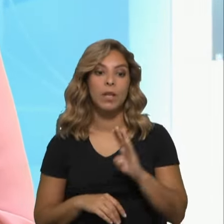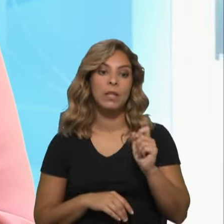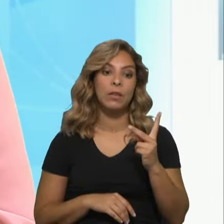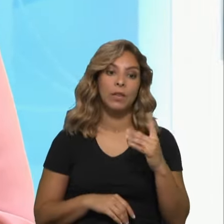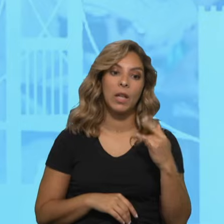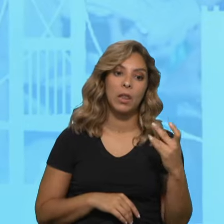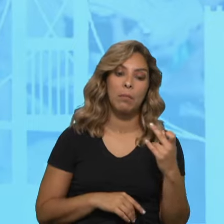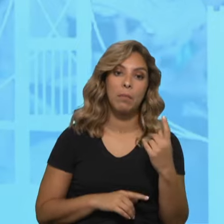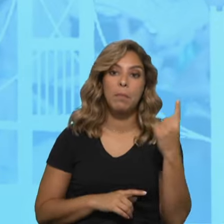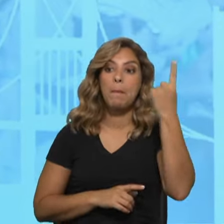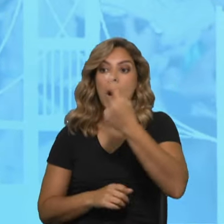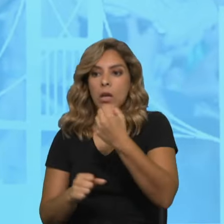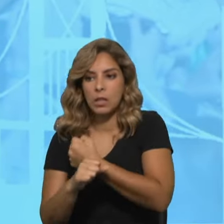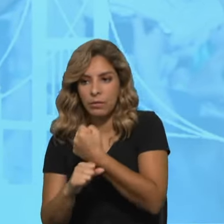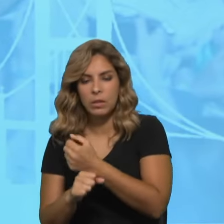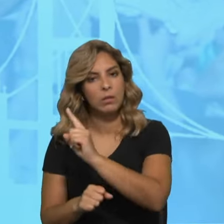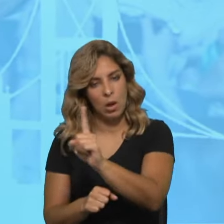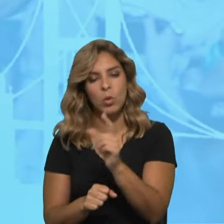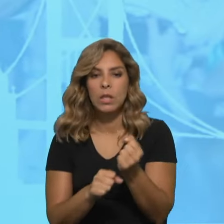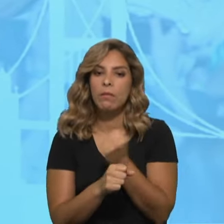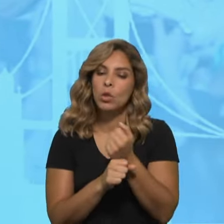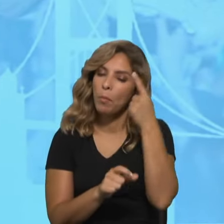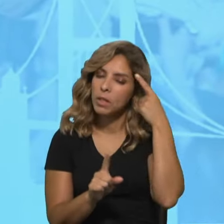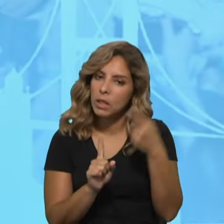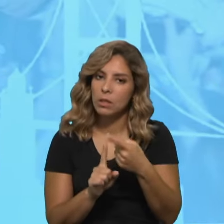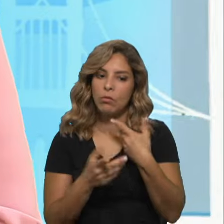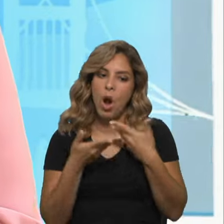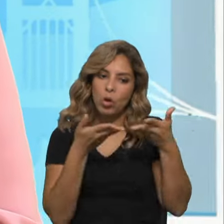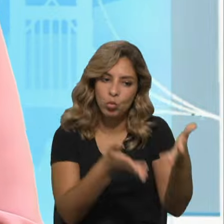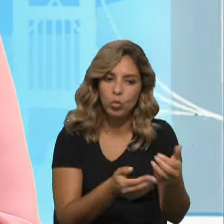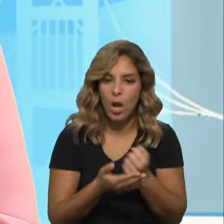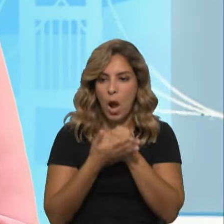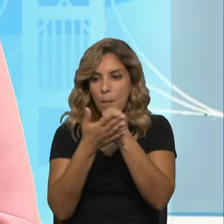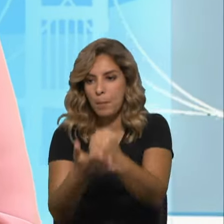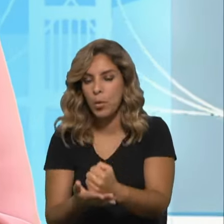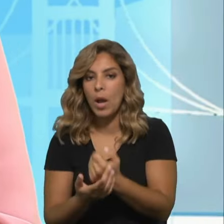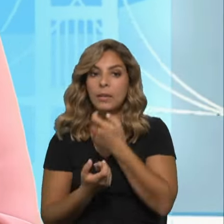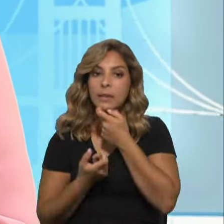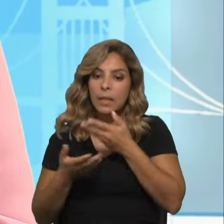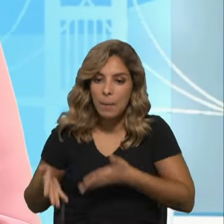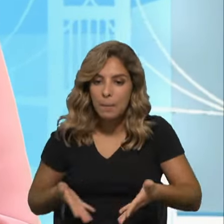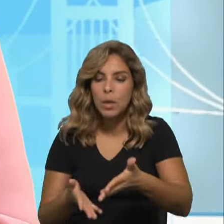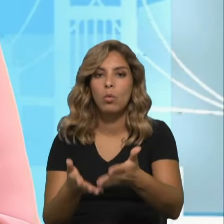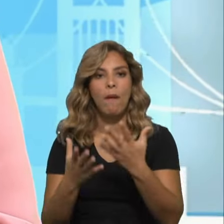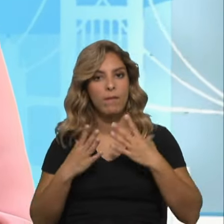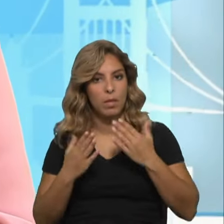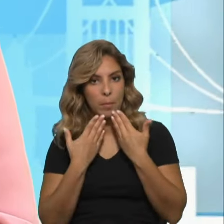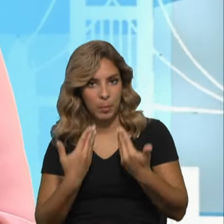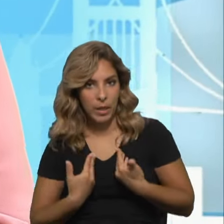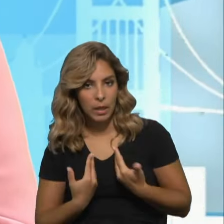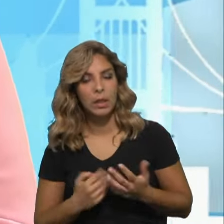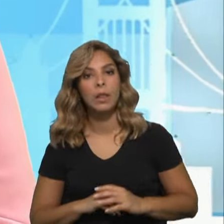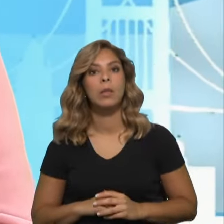serviço, o serviço está para ajudar e para servir e para apoiar e para encaminhar. Não é muito mais do que isso e,